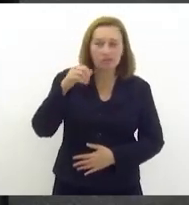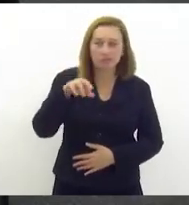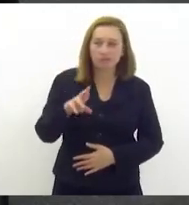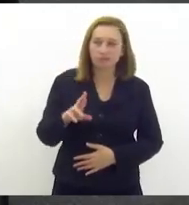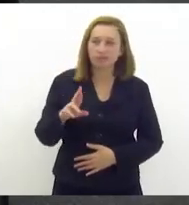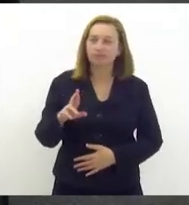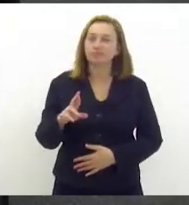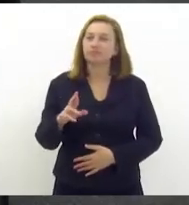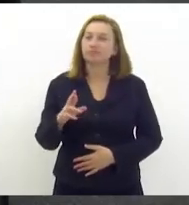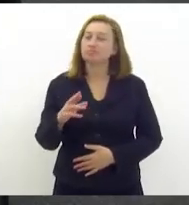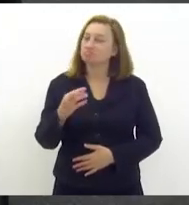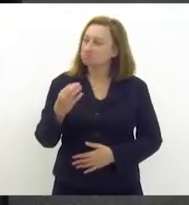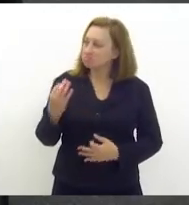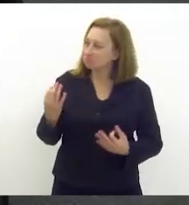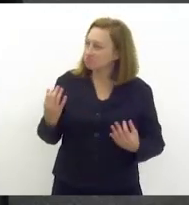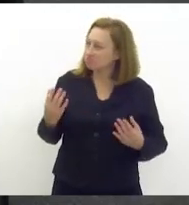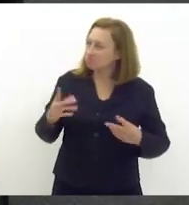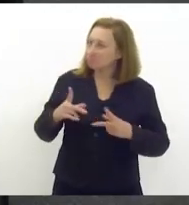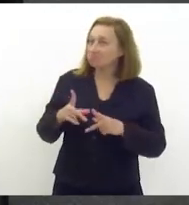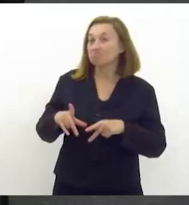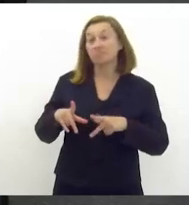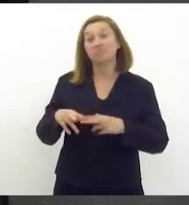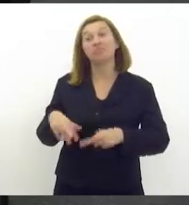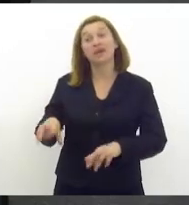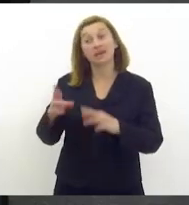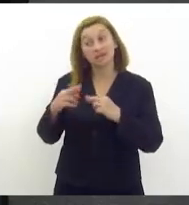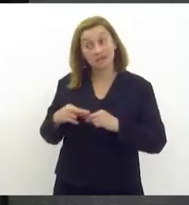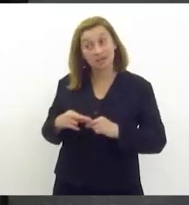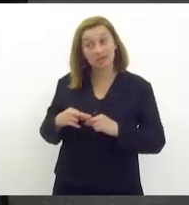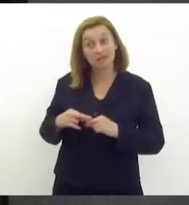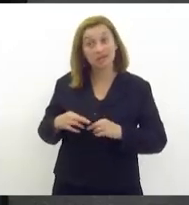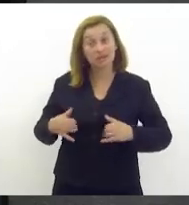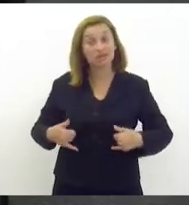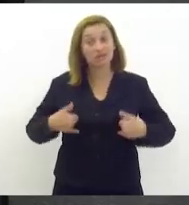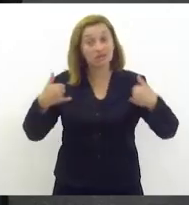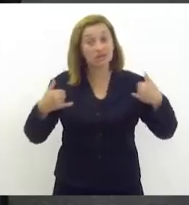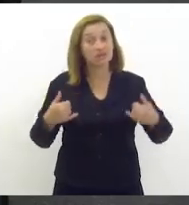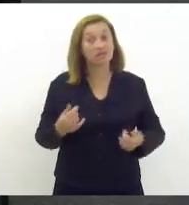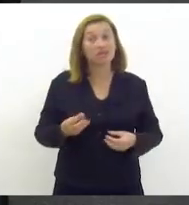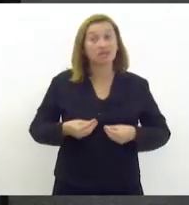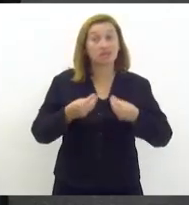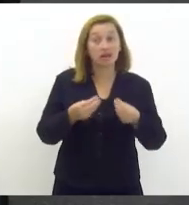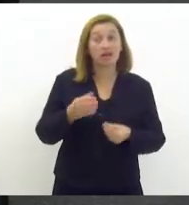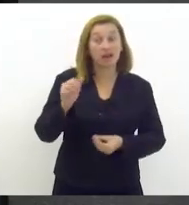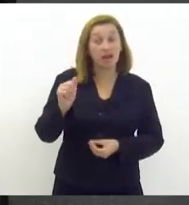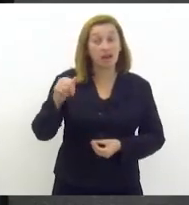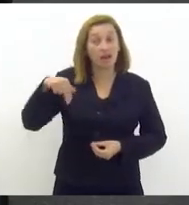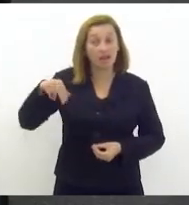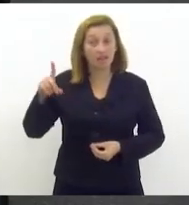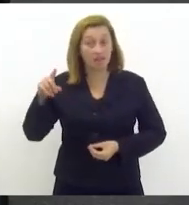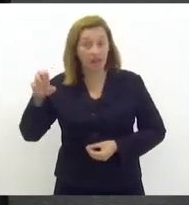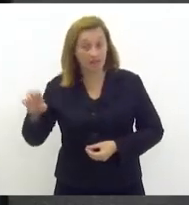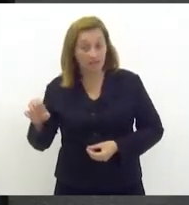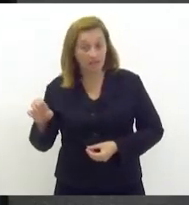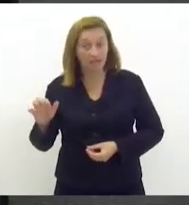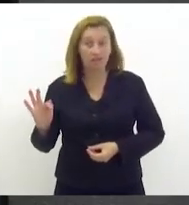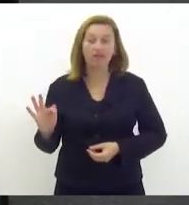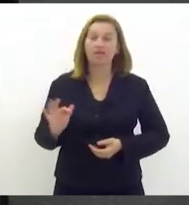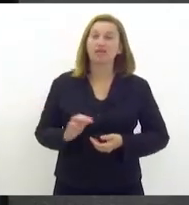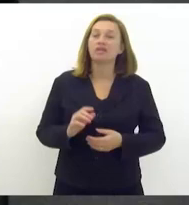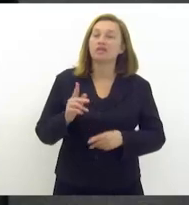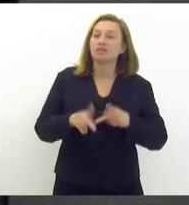que bego presente de aniversário o senhor dá aqui a amdf porque a forma que o povo